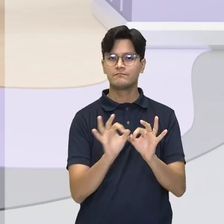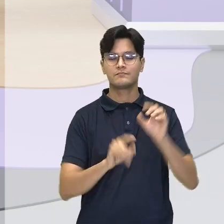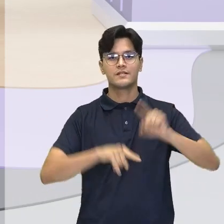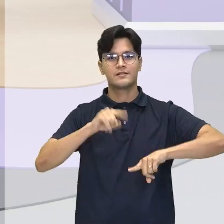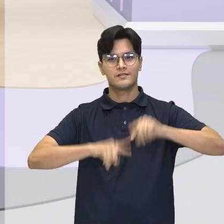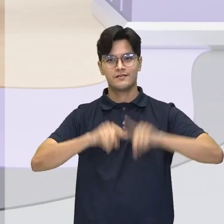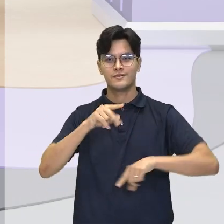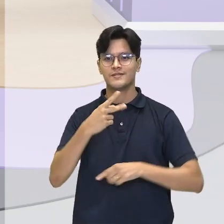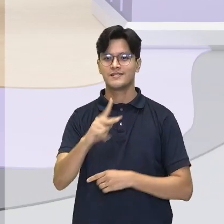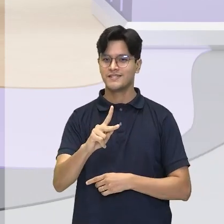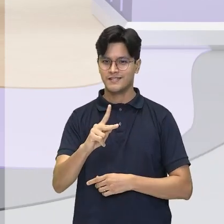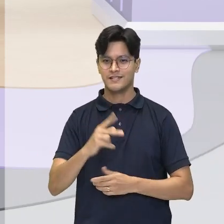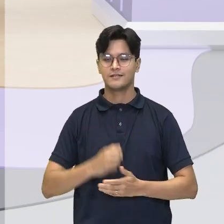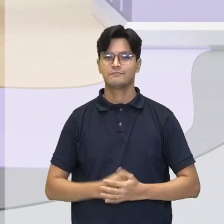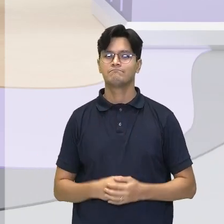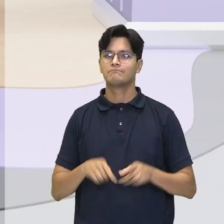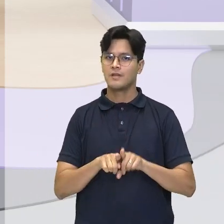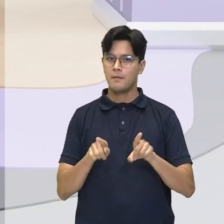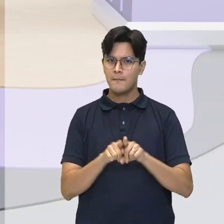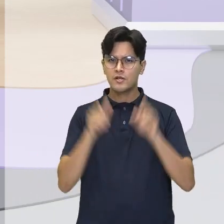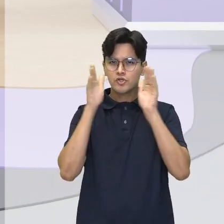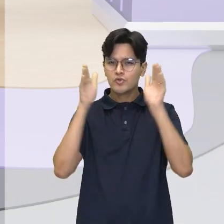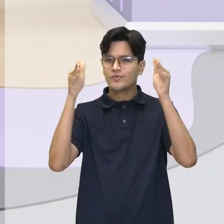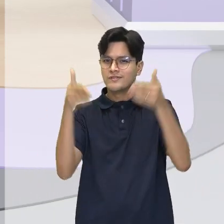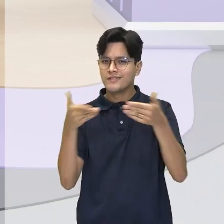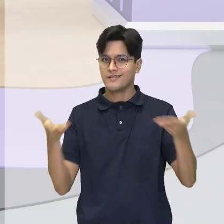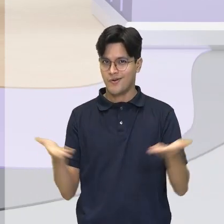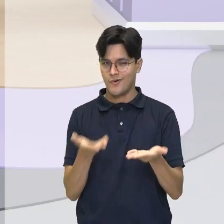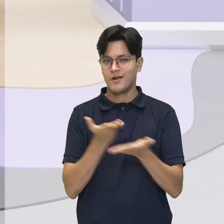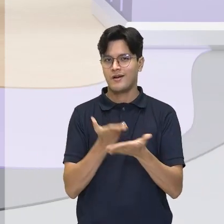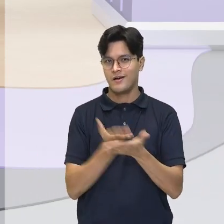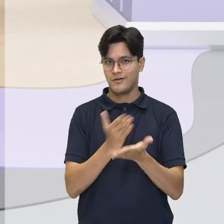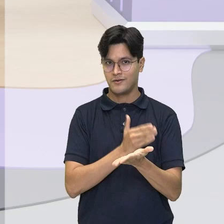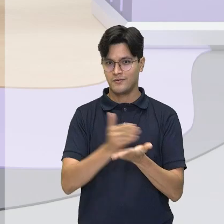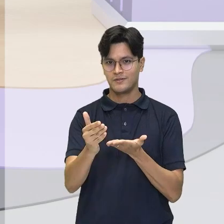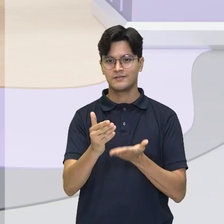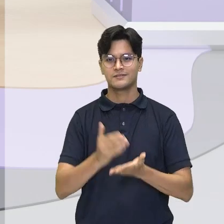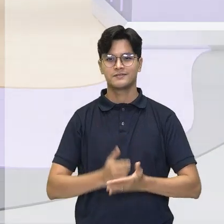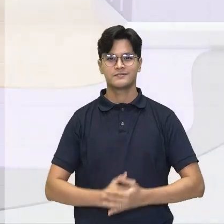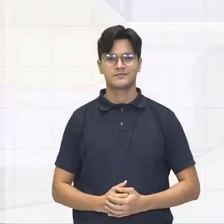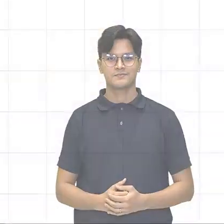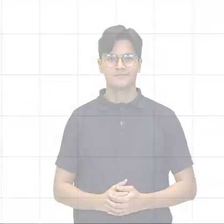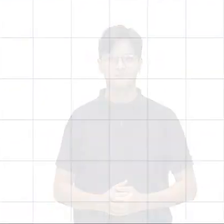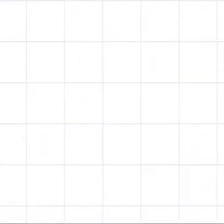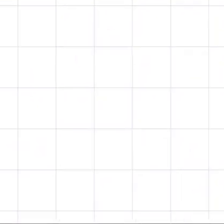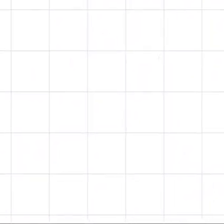material, se concentra porque a nossa aula vai começar.